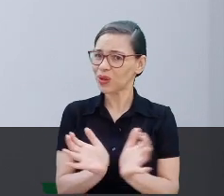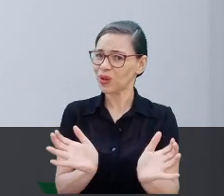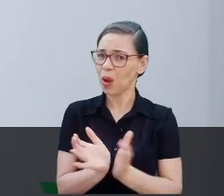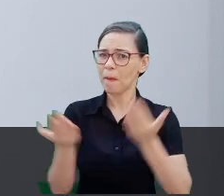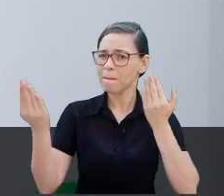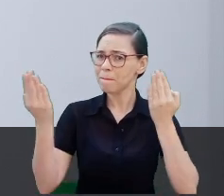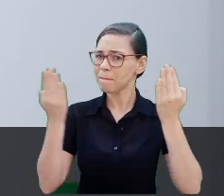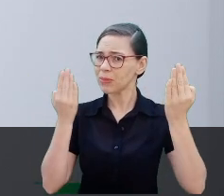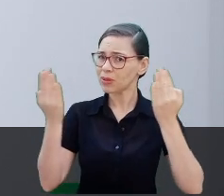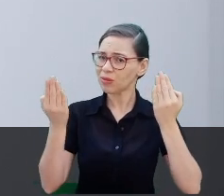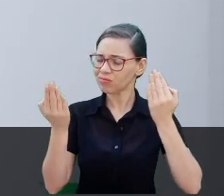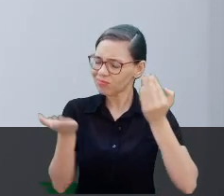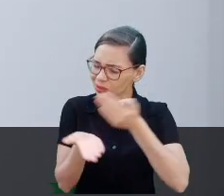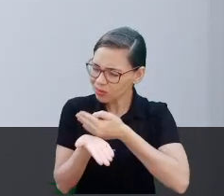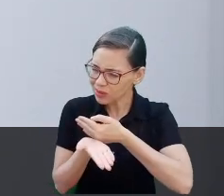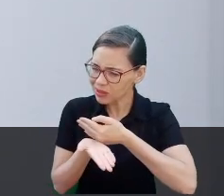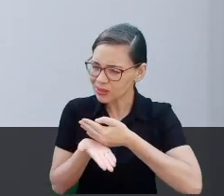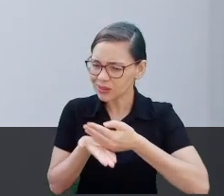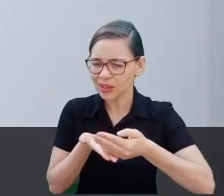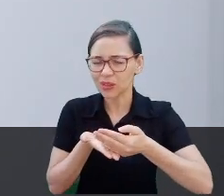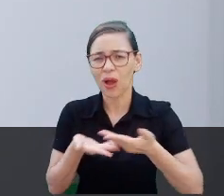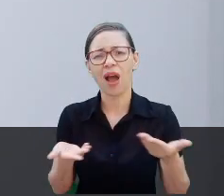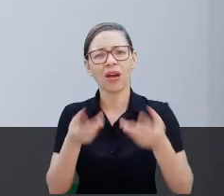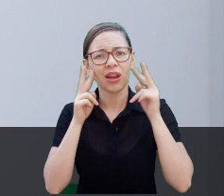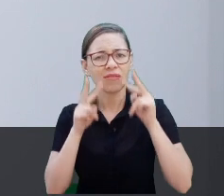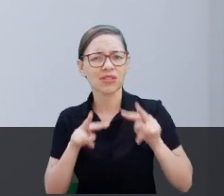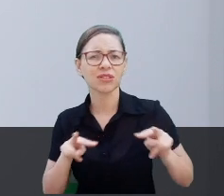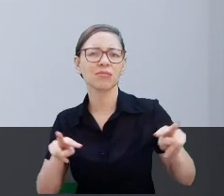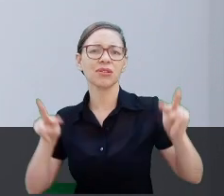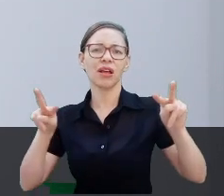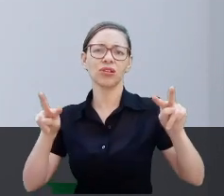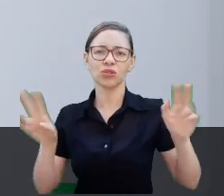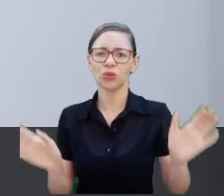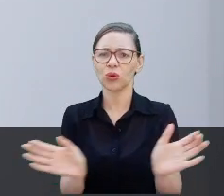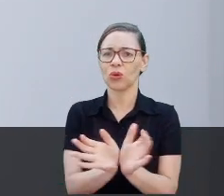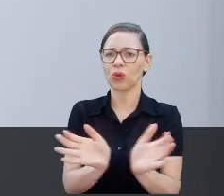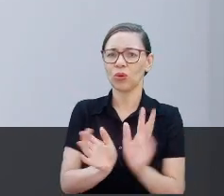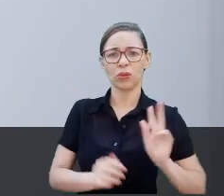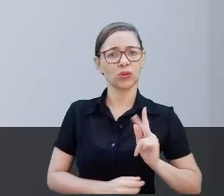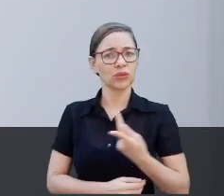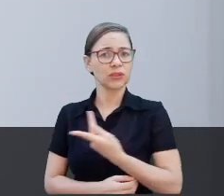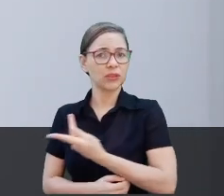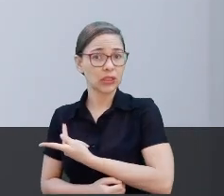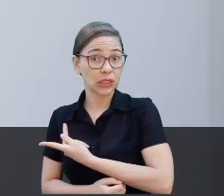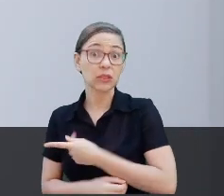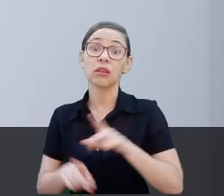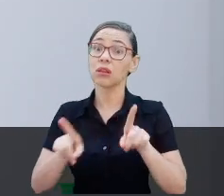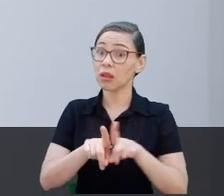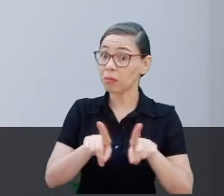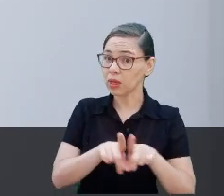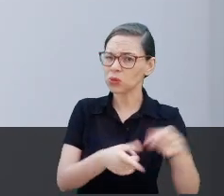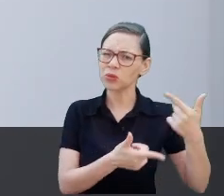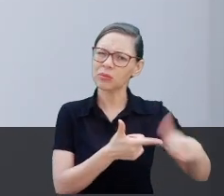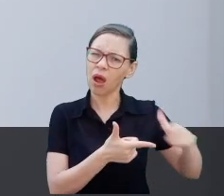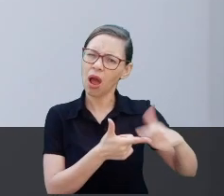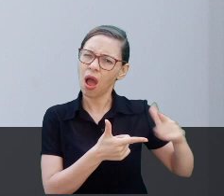muito orgulho, porque a gente começa a conversar sobre a transexualidade, como ela foi vista ao